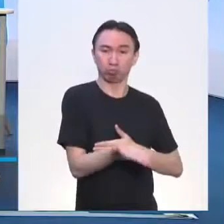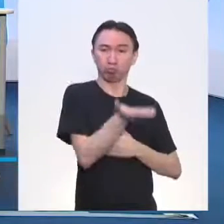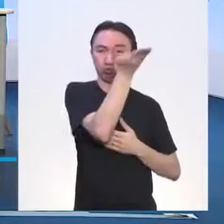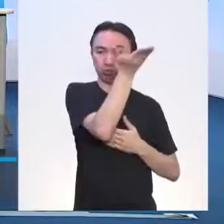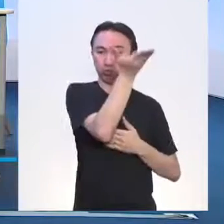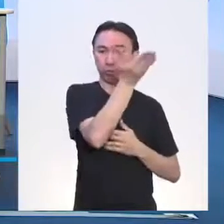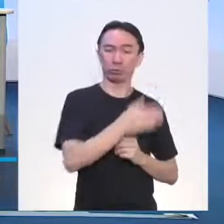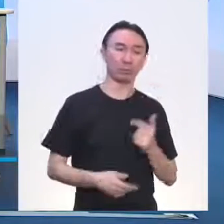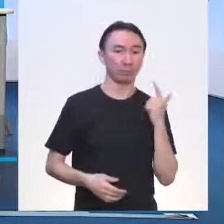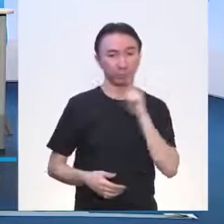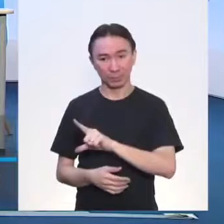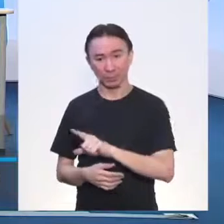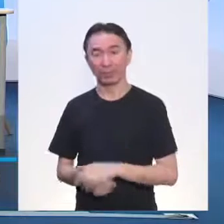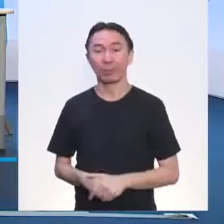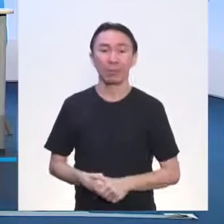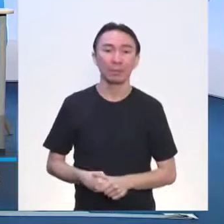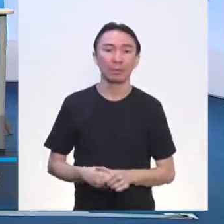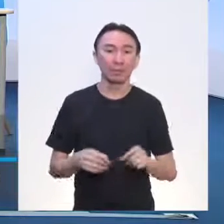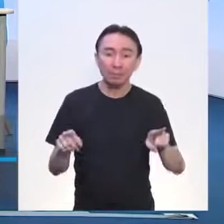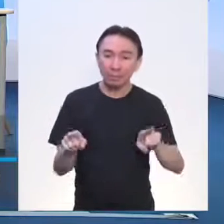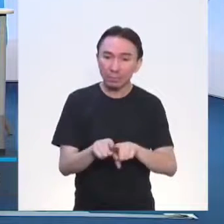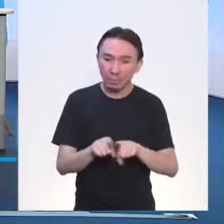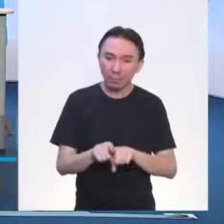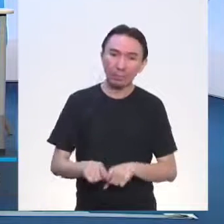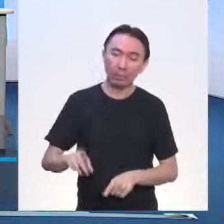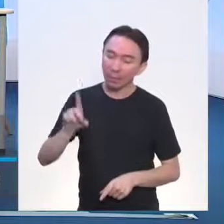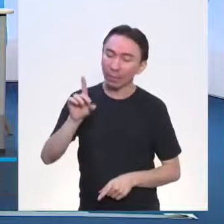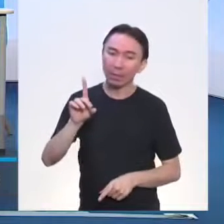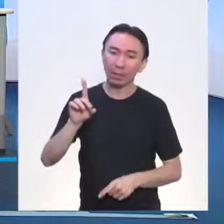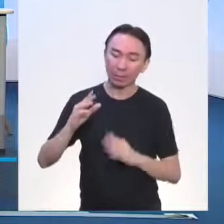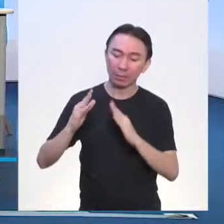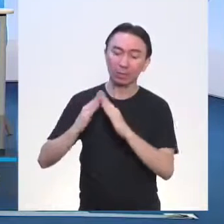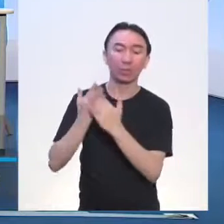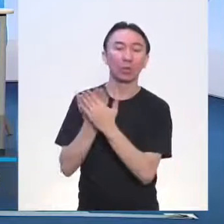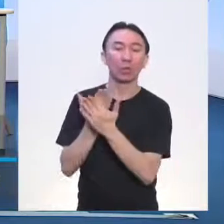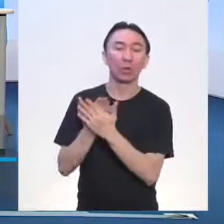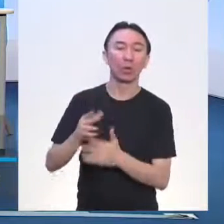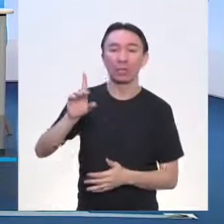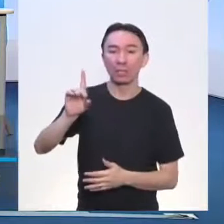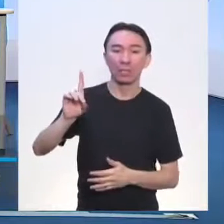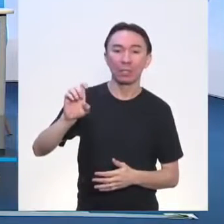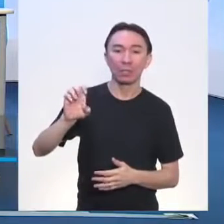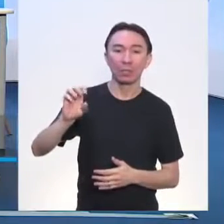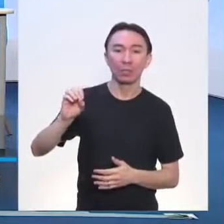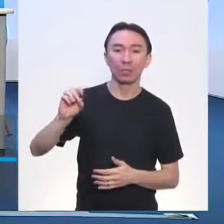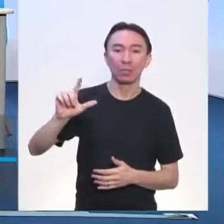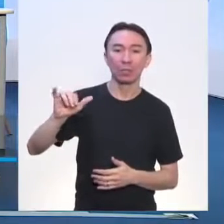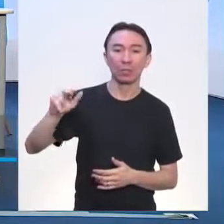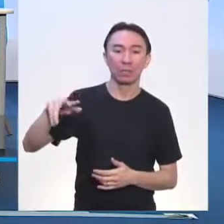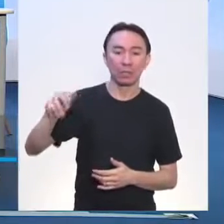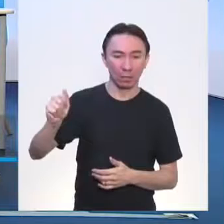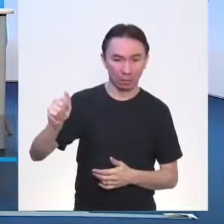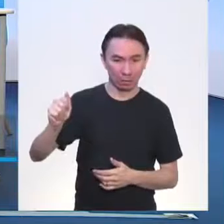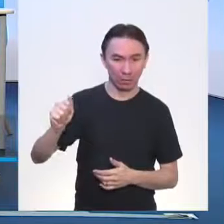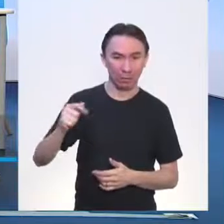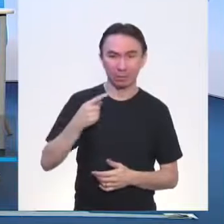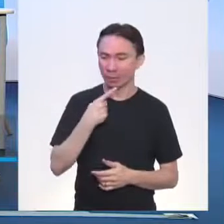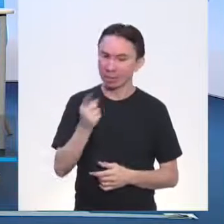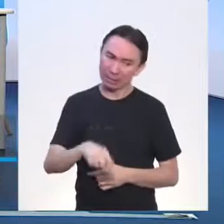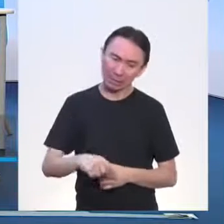Muito bem. Escola de Olinda, Indaiatuba, a aluna Maria respondeu, para diminuir o peso. É interessante, né, esse